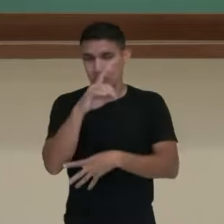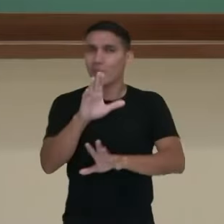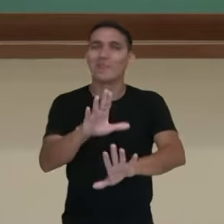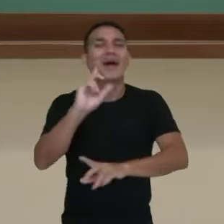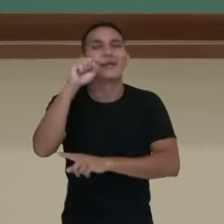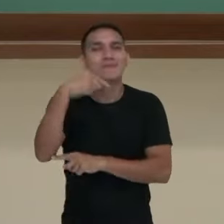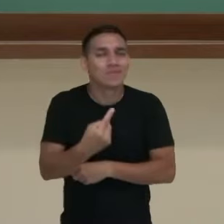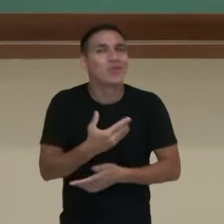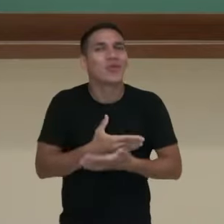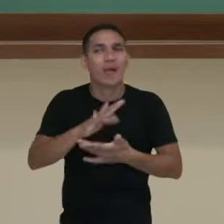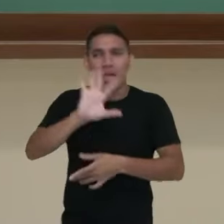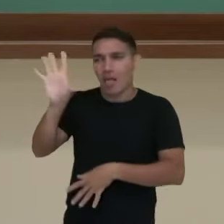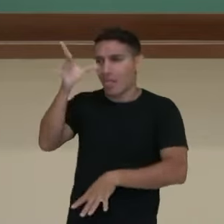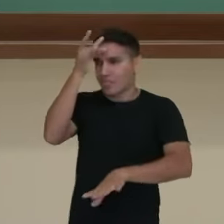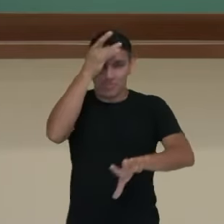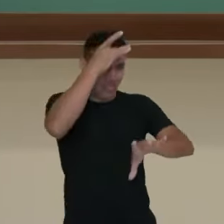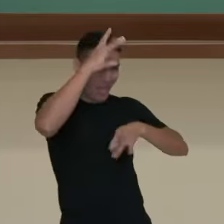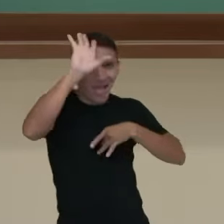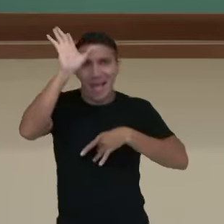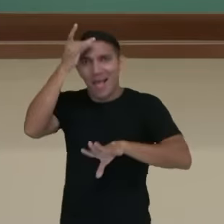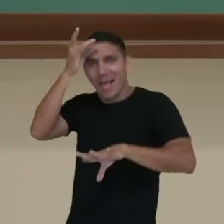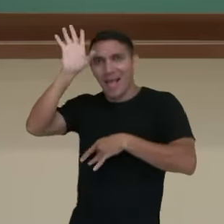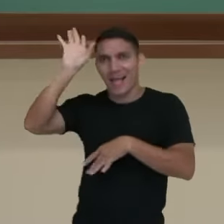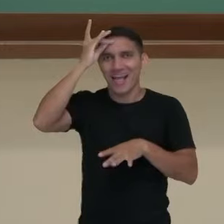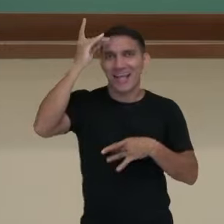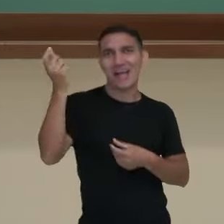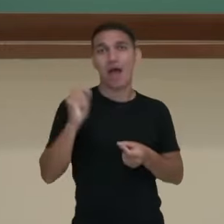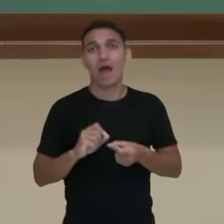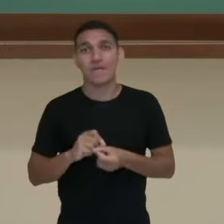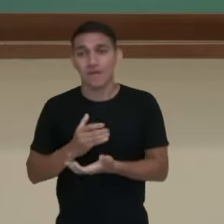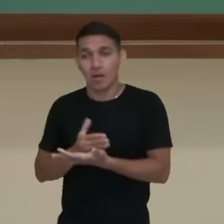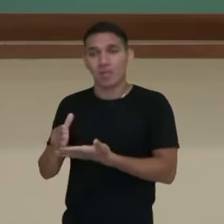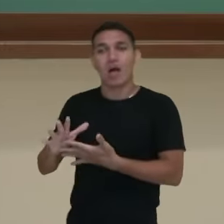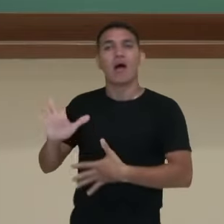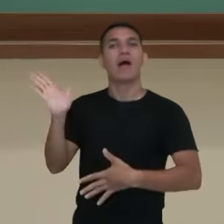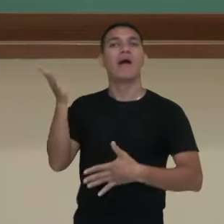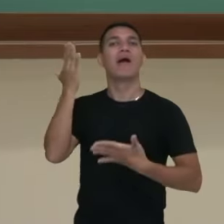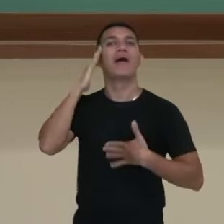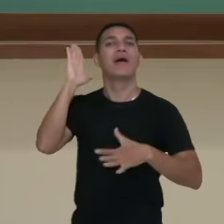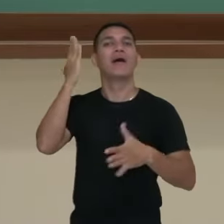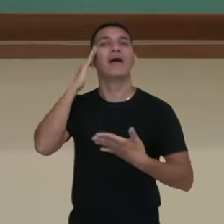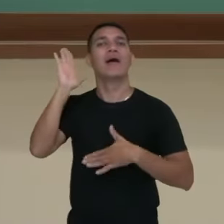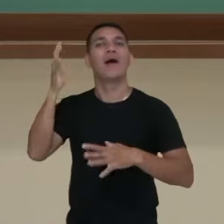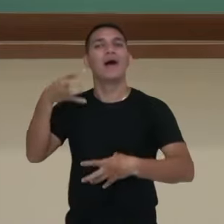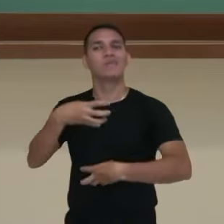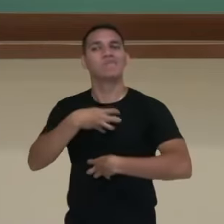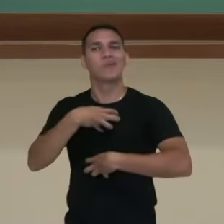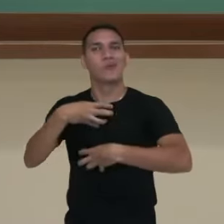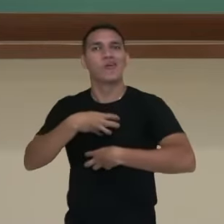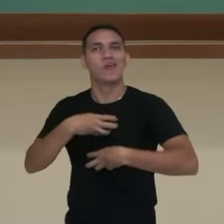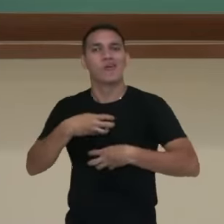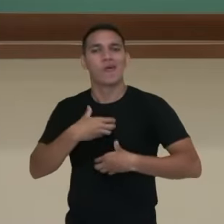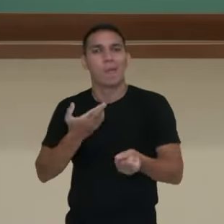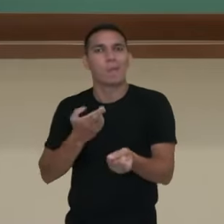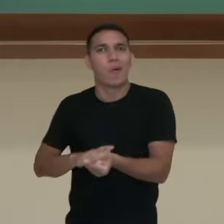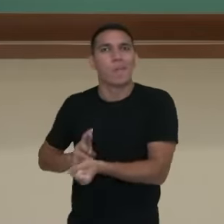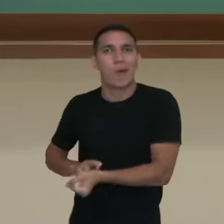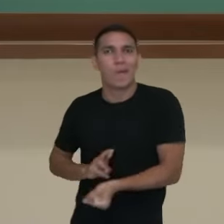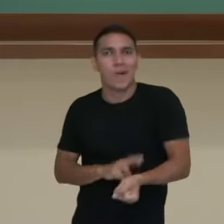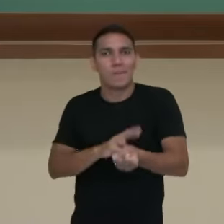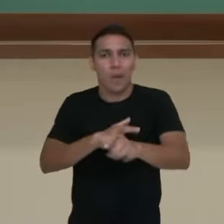a incorporar esses movimentos, começa a sentir o ritmo dos movimentos, a coisa